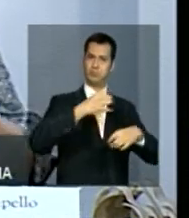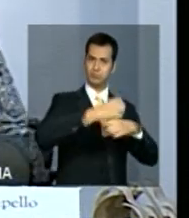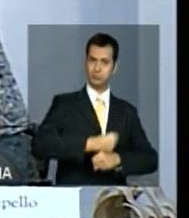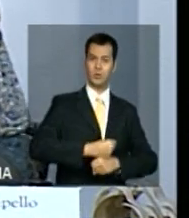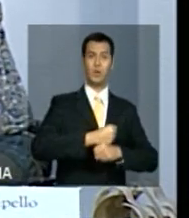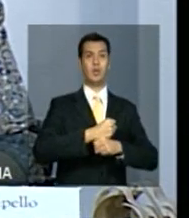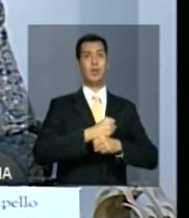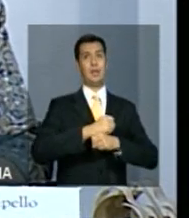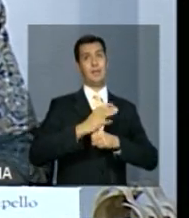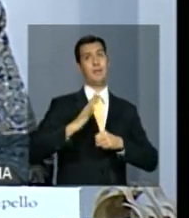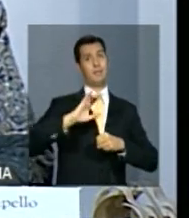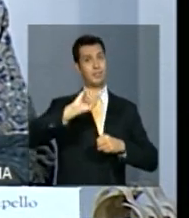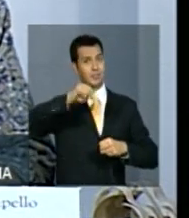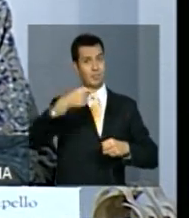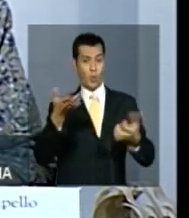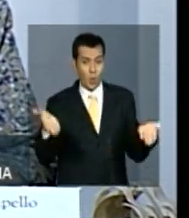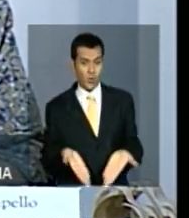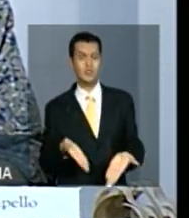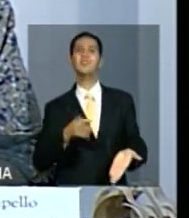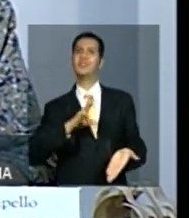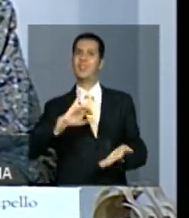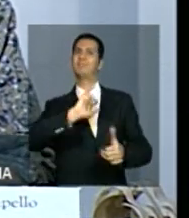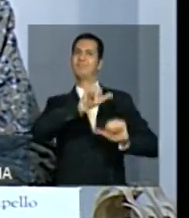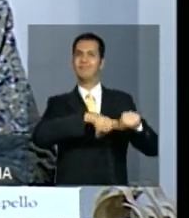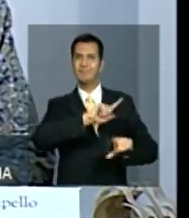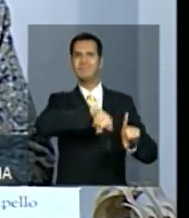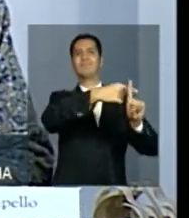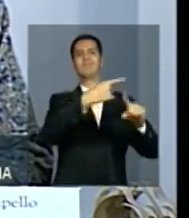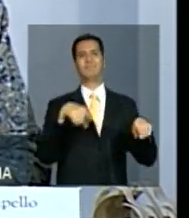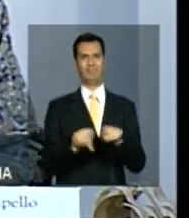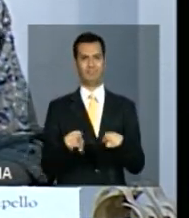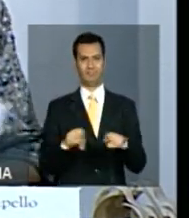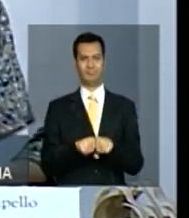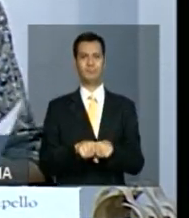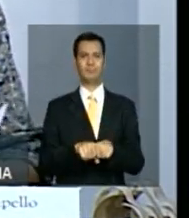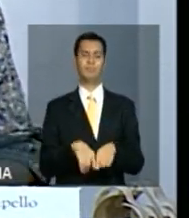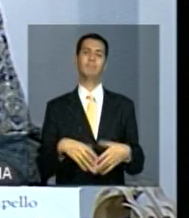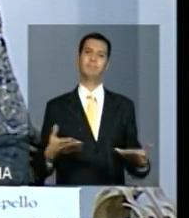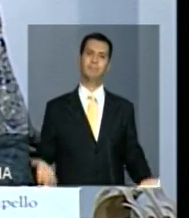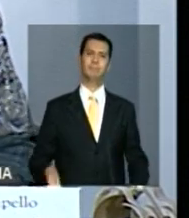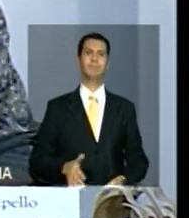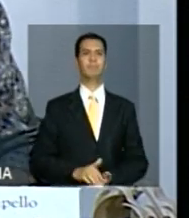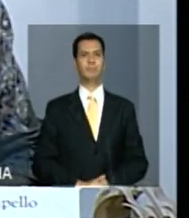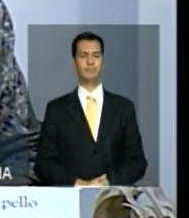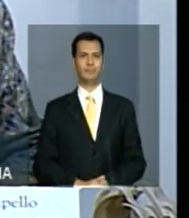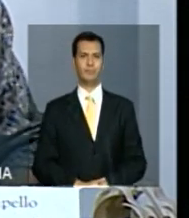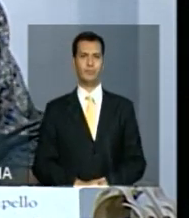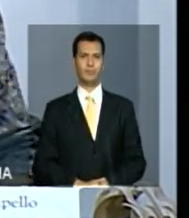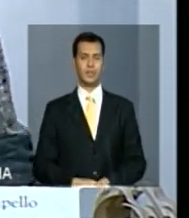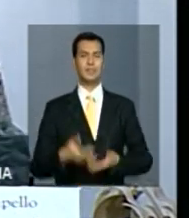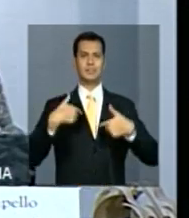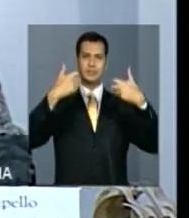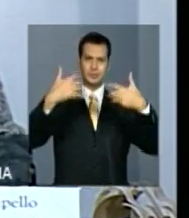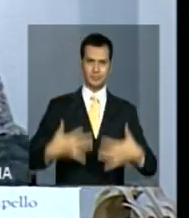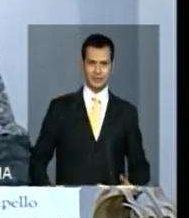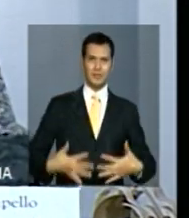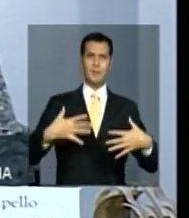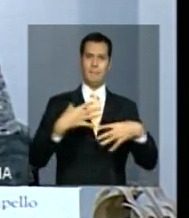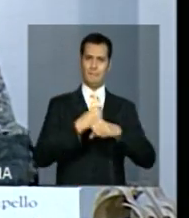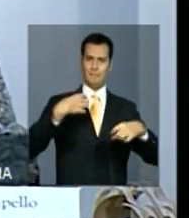já já foram alterados bom eh eu acho que antes de entrar num balanço mais